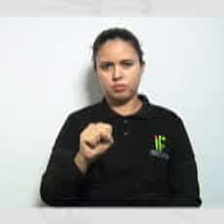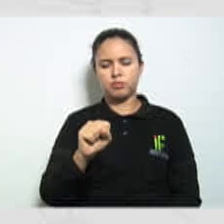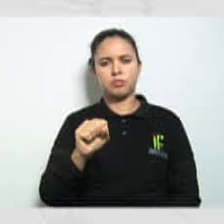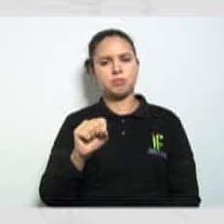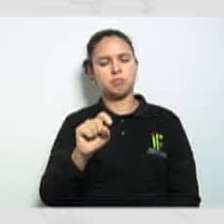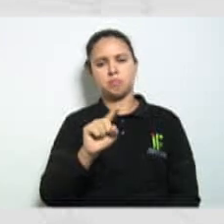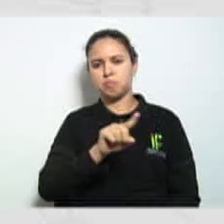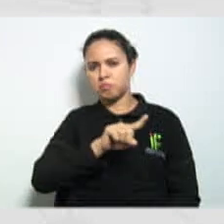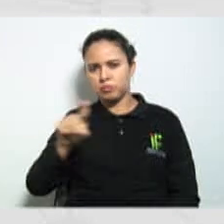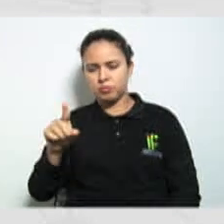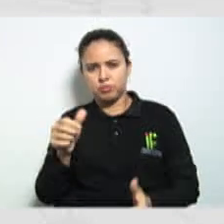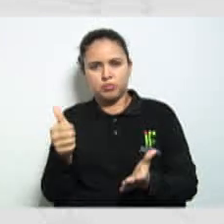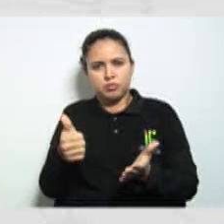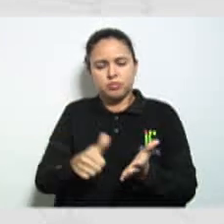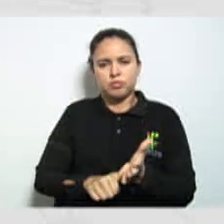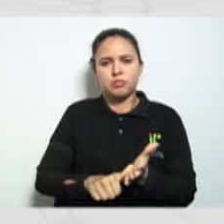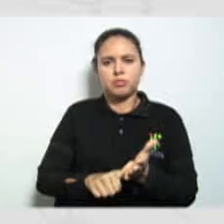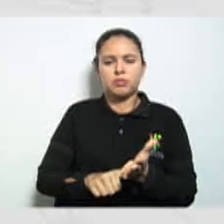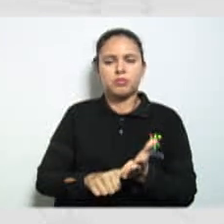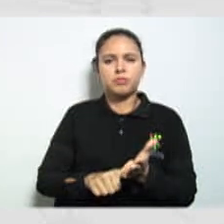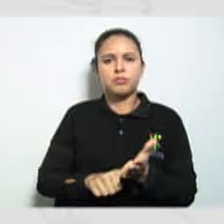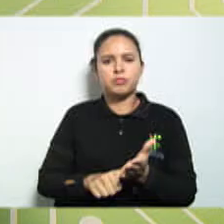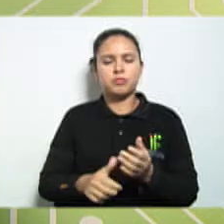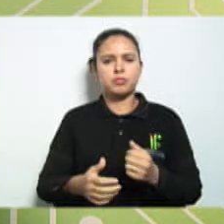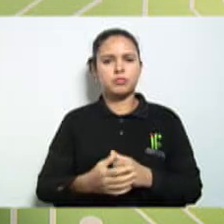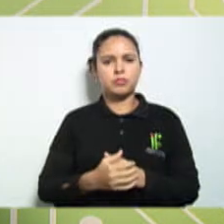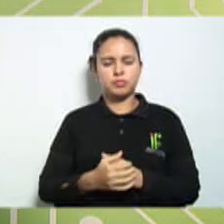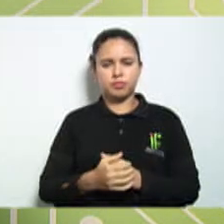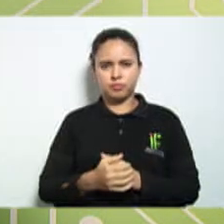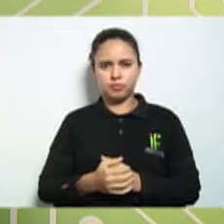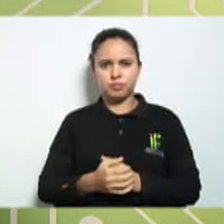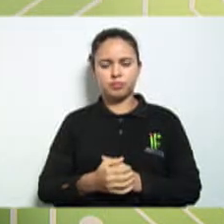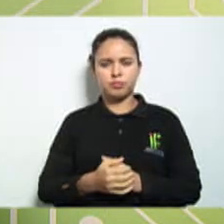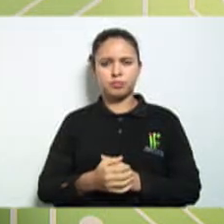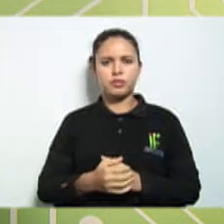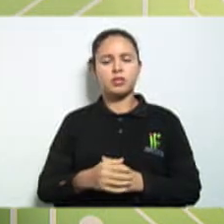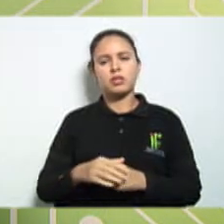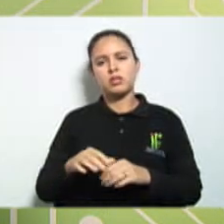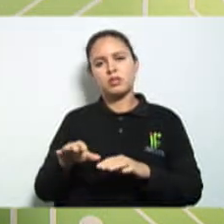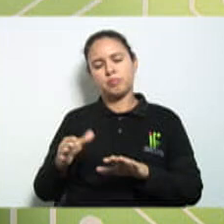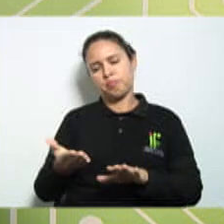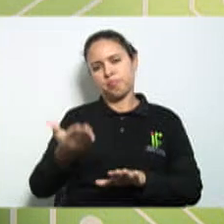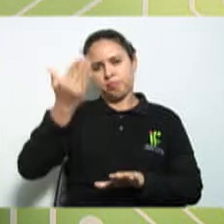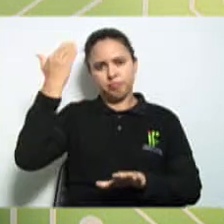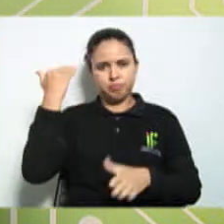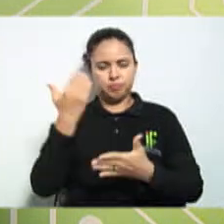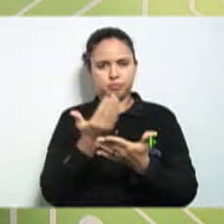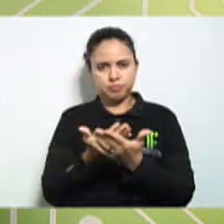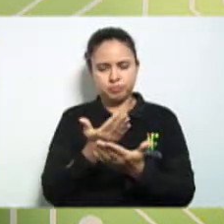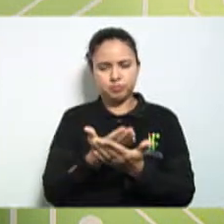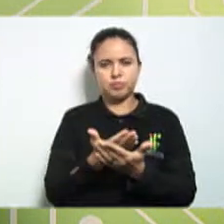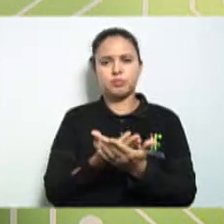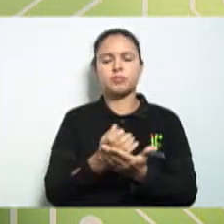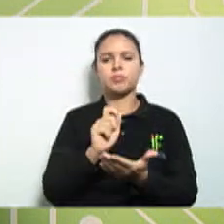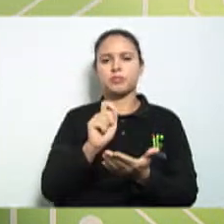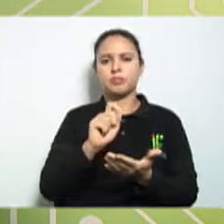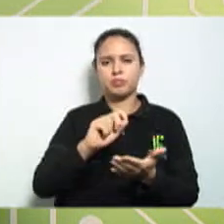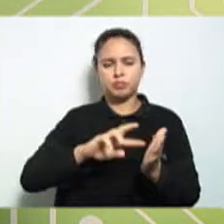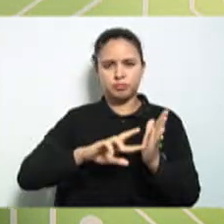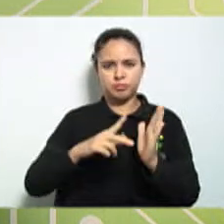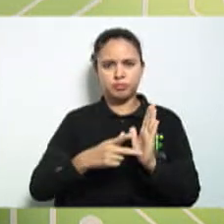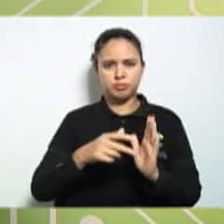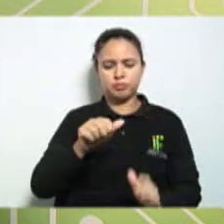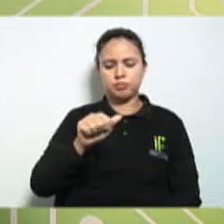Vem aqui comigo, alunos. Já na aula passada, nós estudamos o que são atos não cooperativos. São